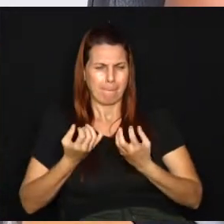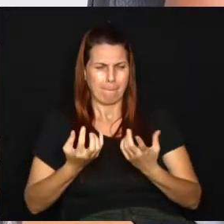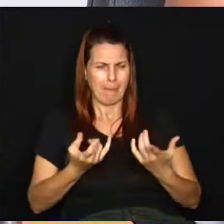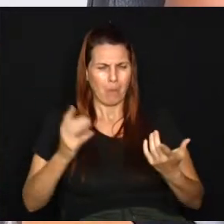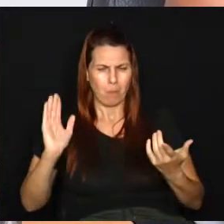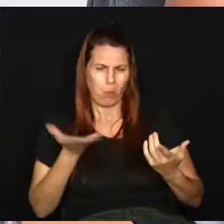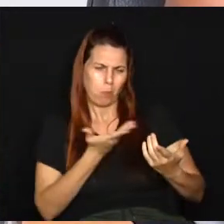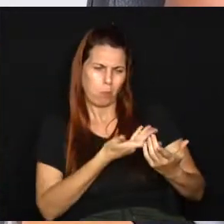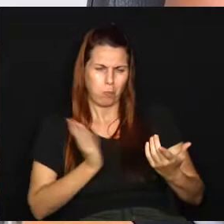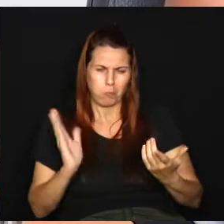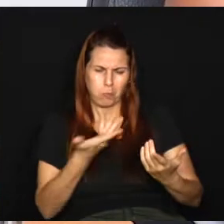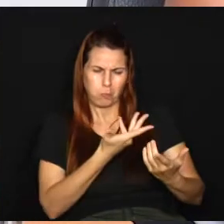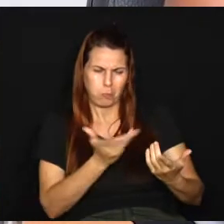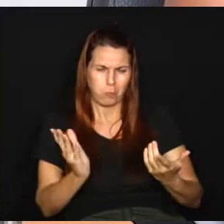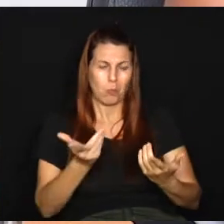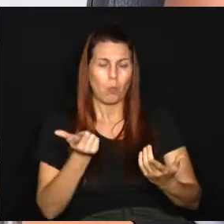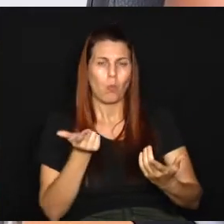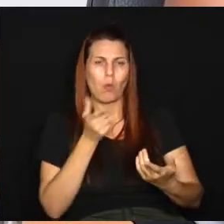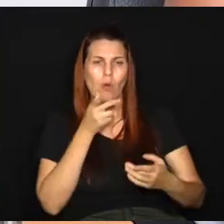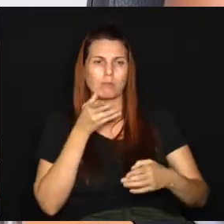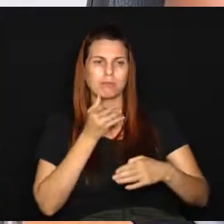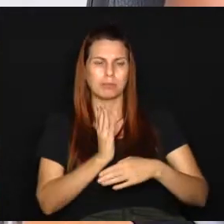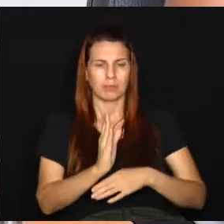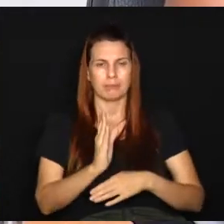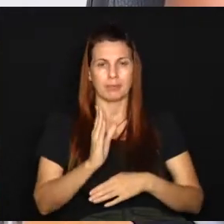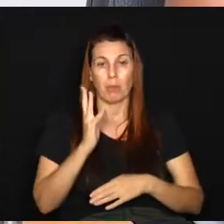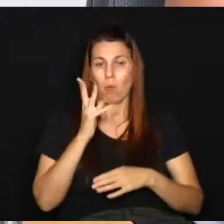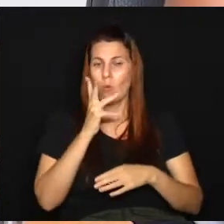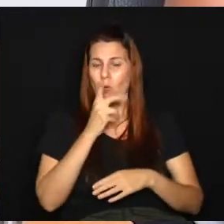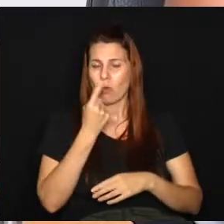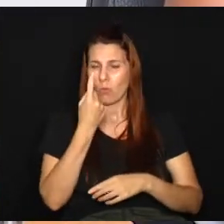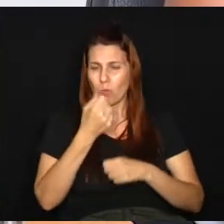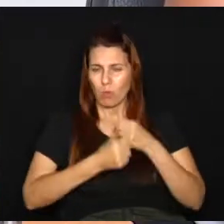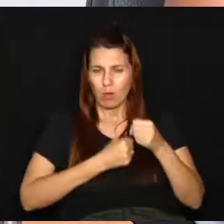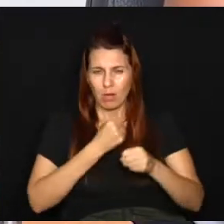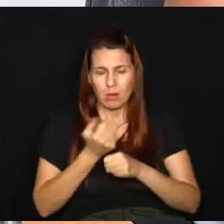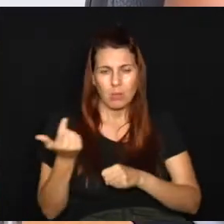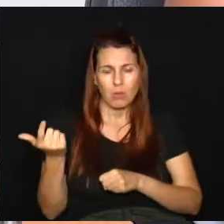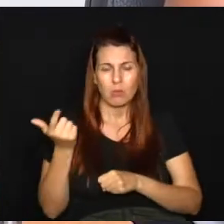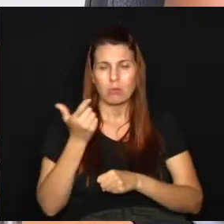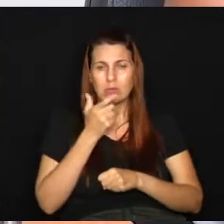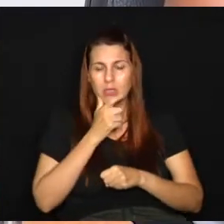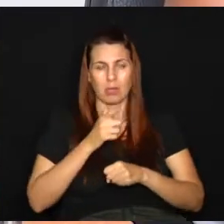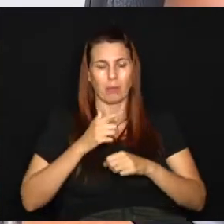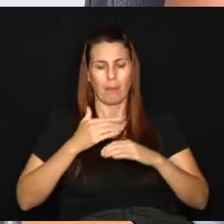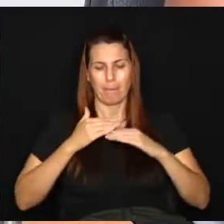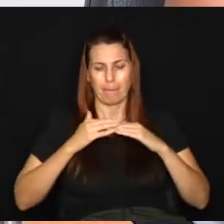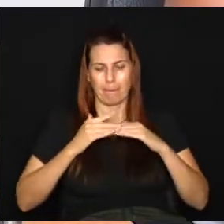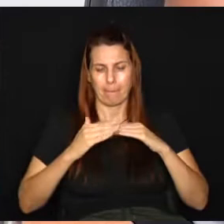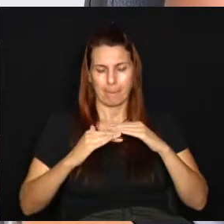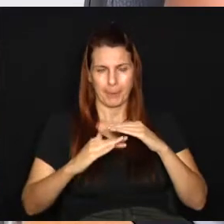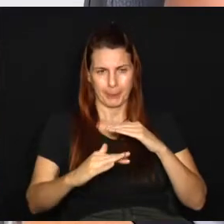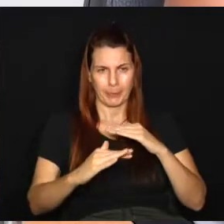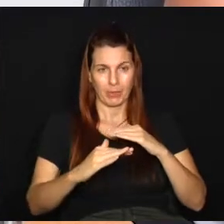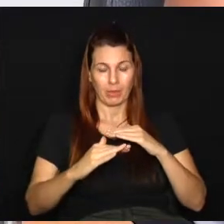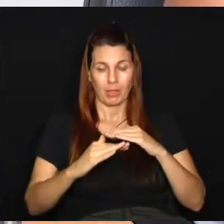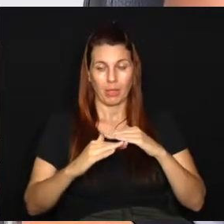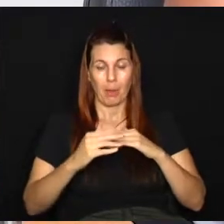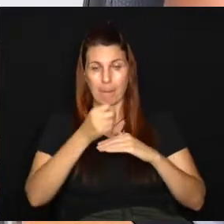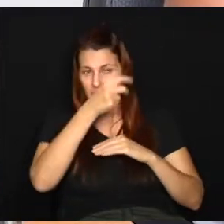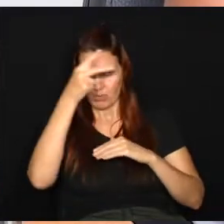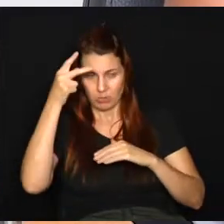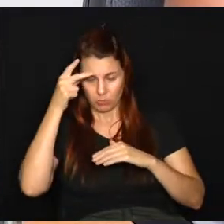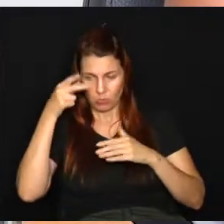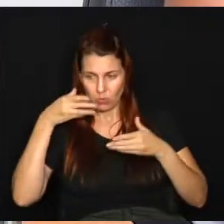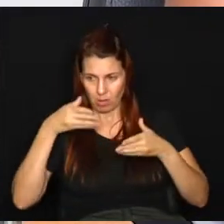ano depois que a gente conseguiu passar a máquina, que a nossa rua, não foi nosso bairro, não foi a prefeitura que abriu, foi